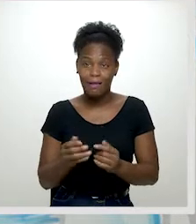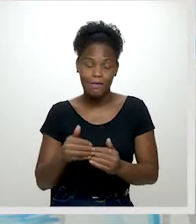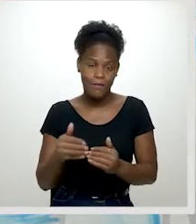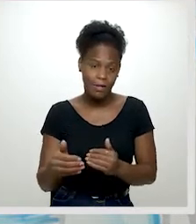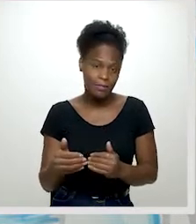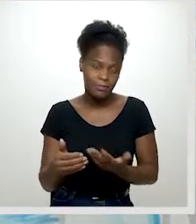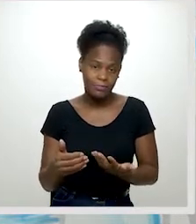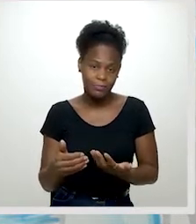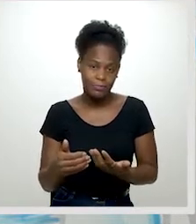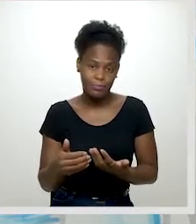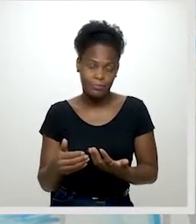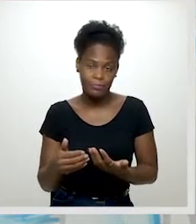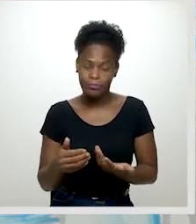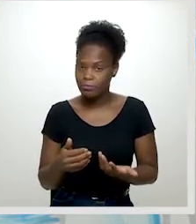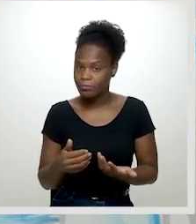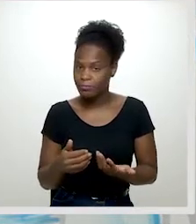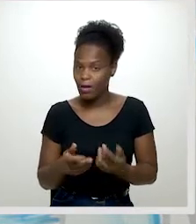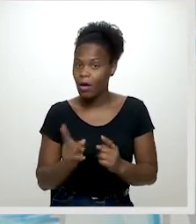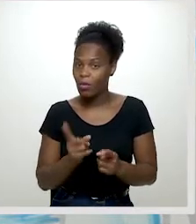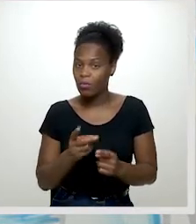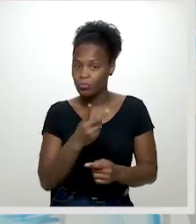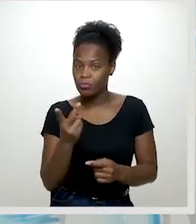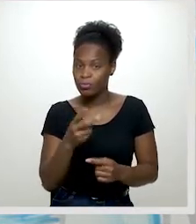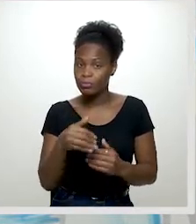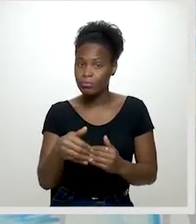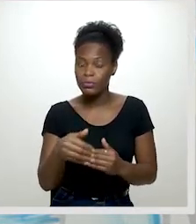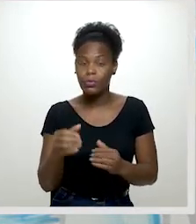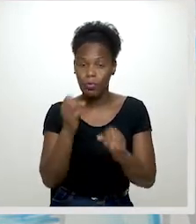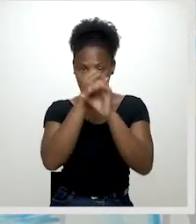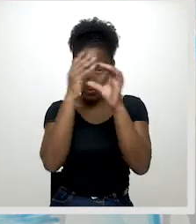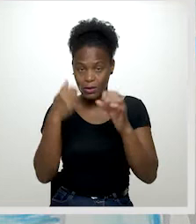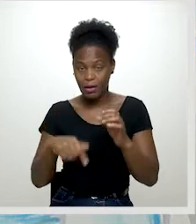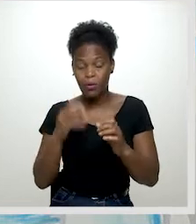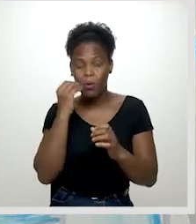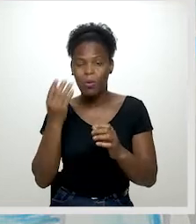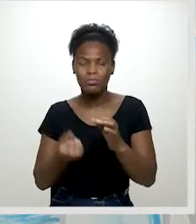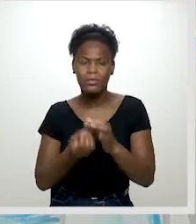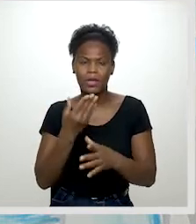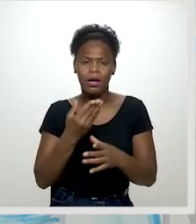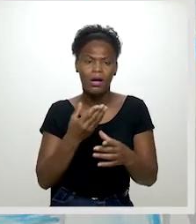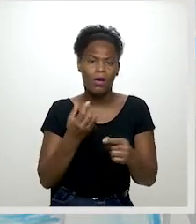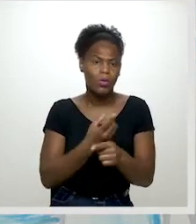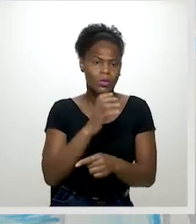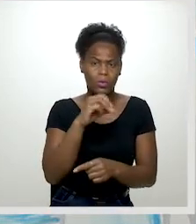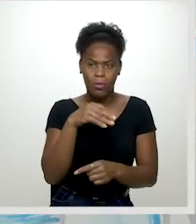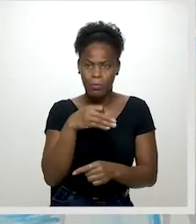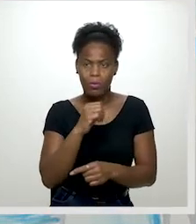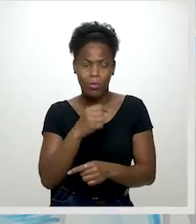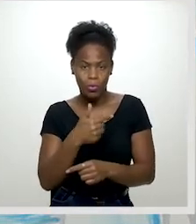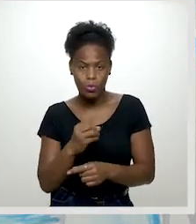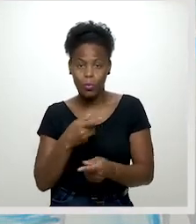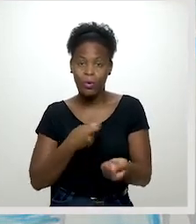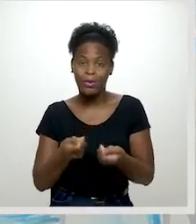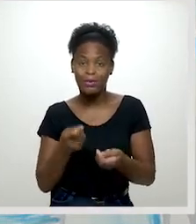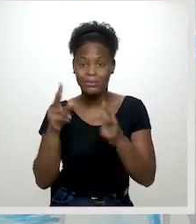chegaram a uma conclusão como é que teria surgido os compostos orgânicos a partir da matéria